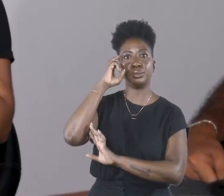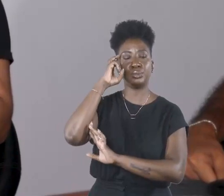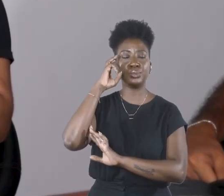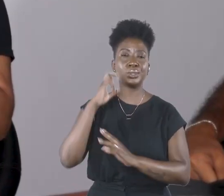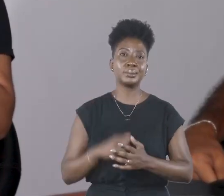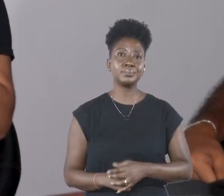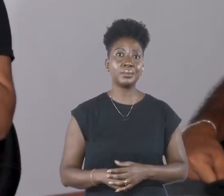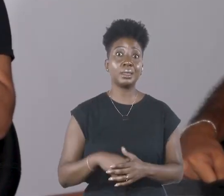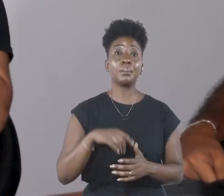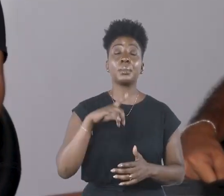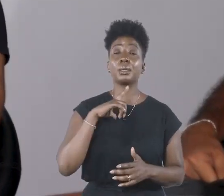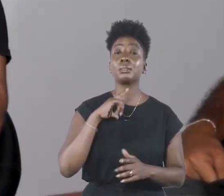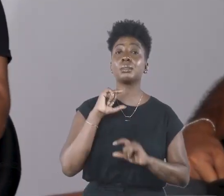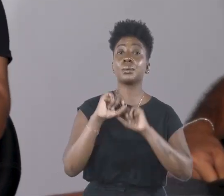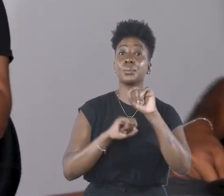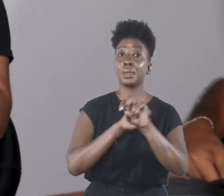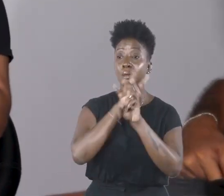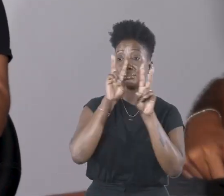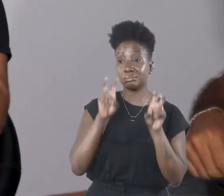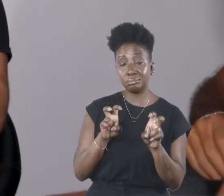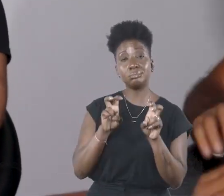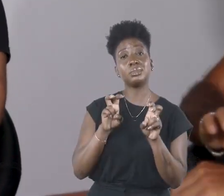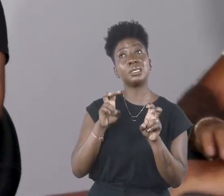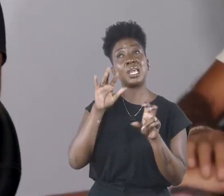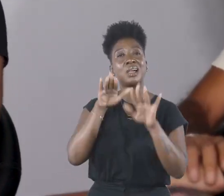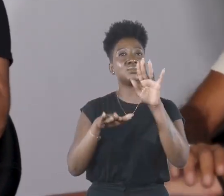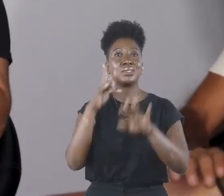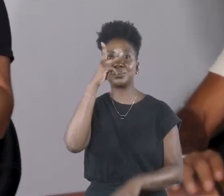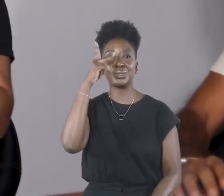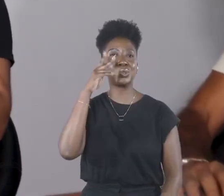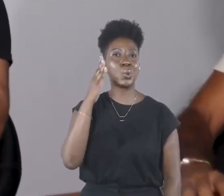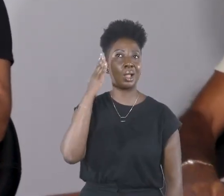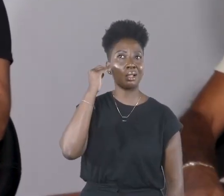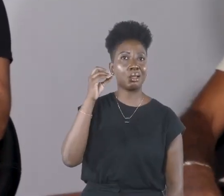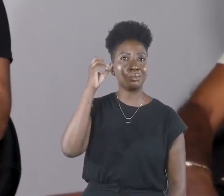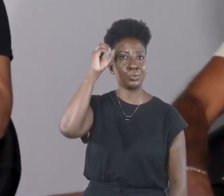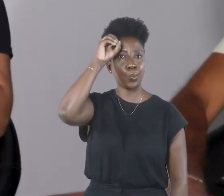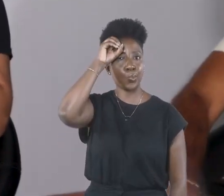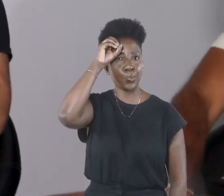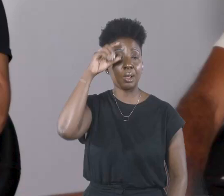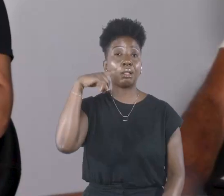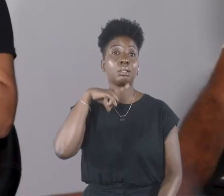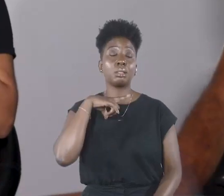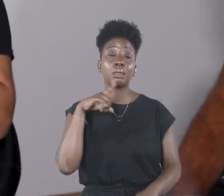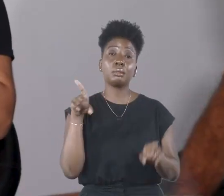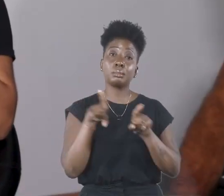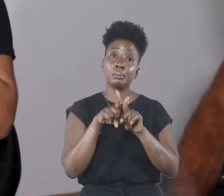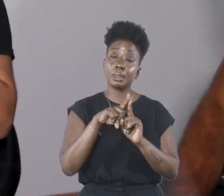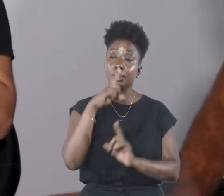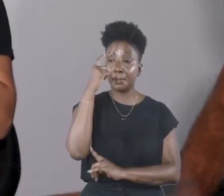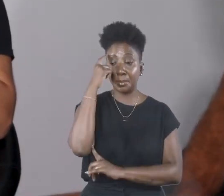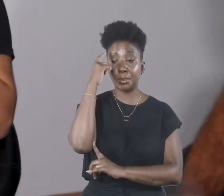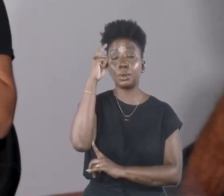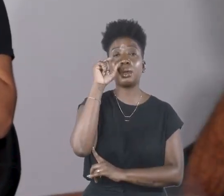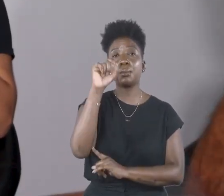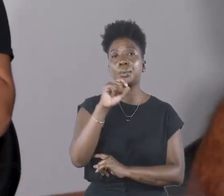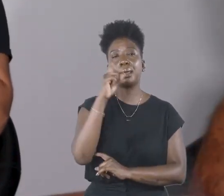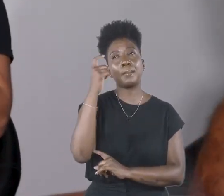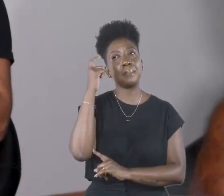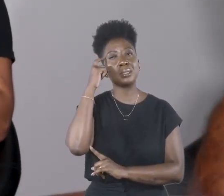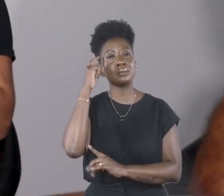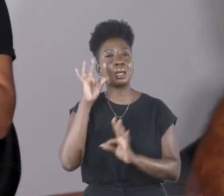de cultura e para tratar dessa causa com pessoas que, às vezes, nunca ouviram falar disso. E a gente tem um lado muito positivo, que eu acho que